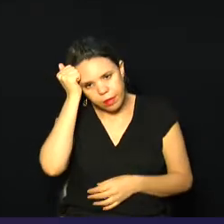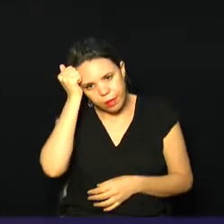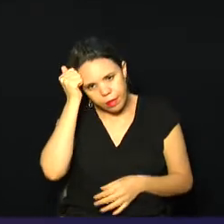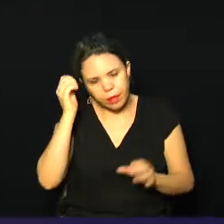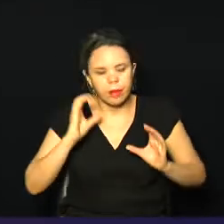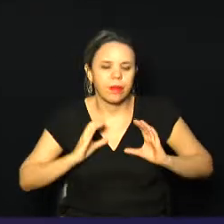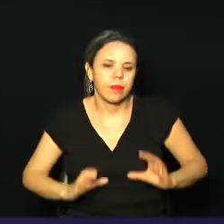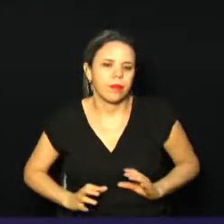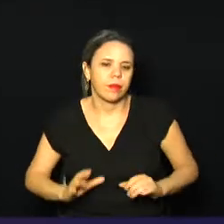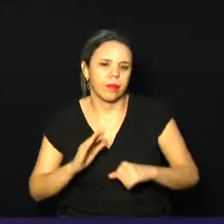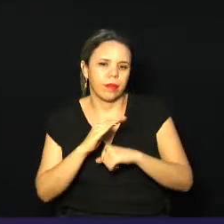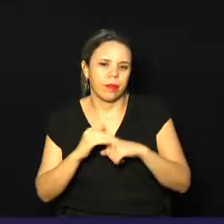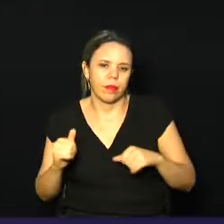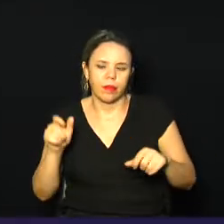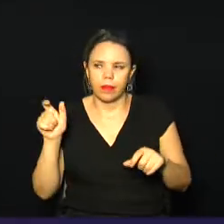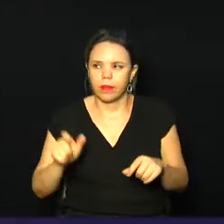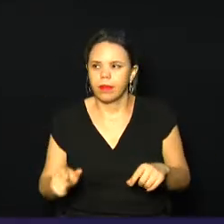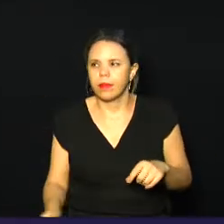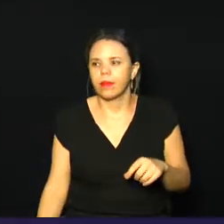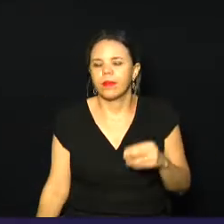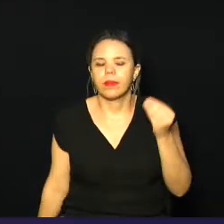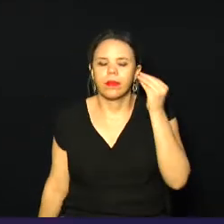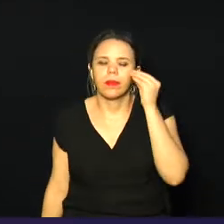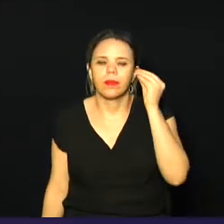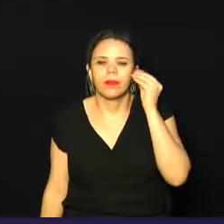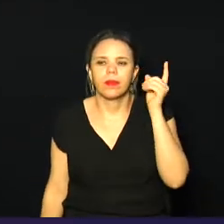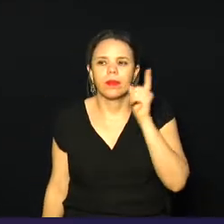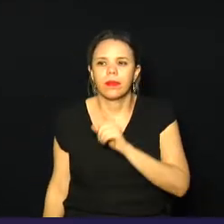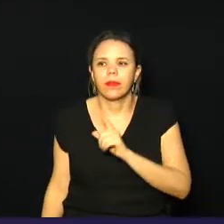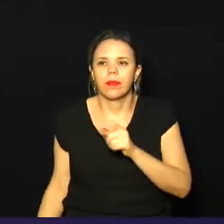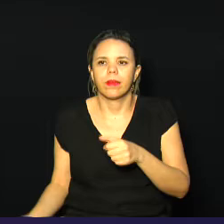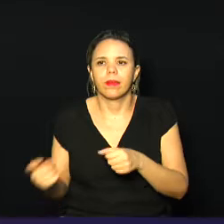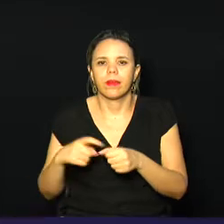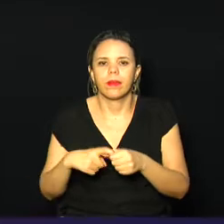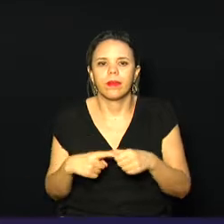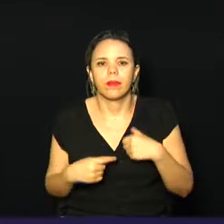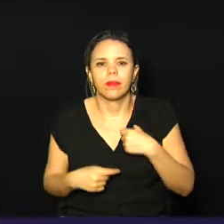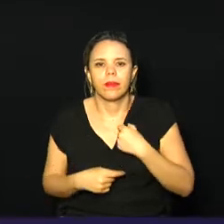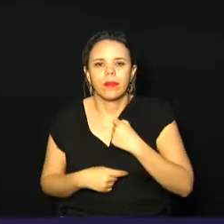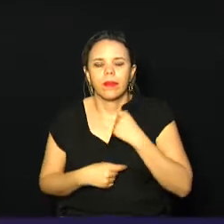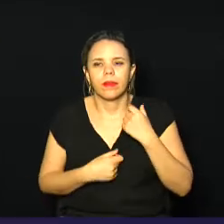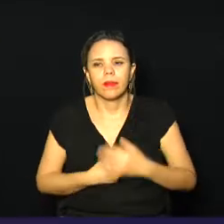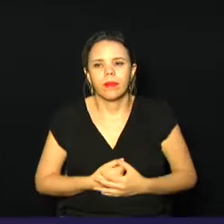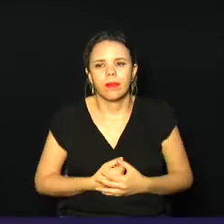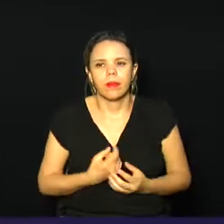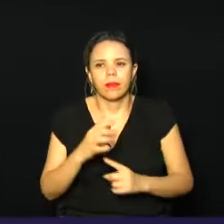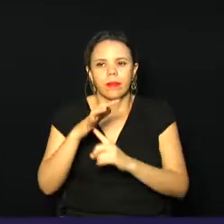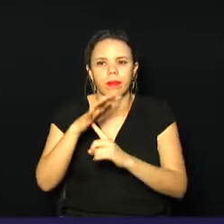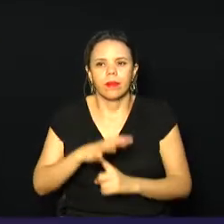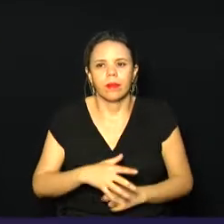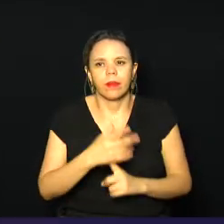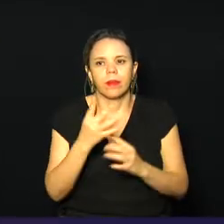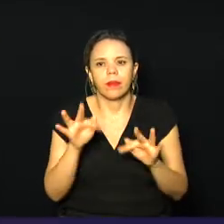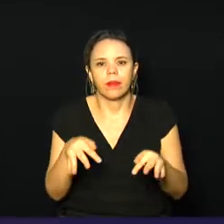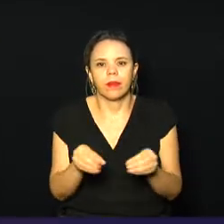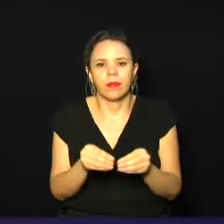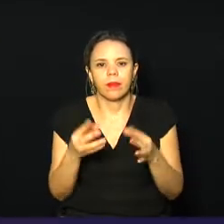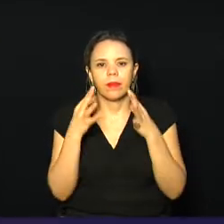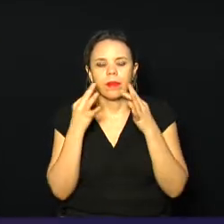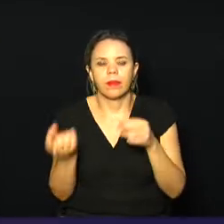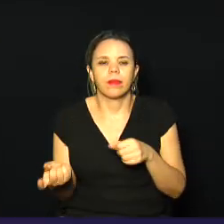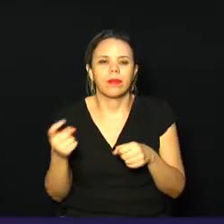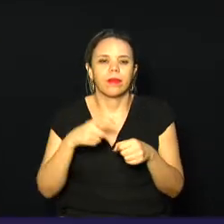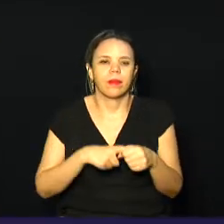comportamento carinhoso do agressor, para tentar o quê? Conseguir uma reconciliação com essa vítima. Por fim, a tensão volta,